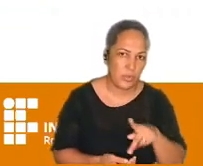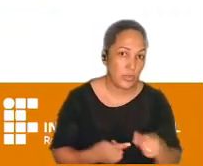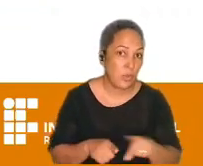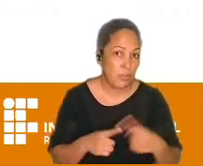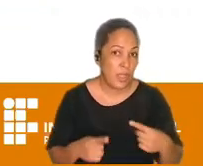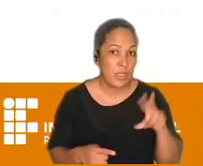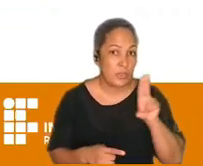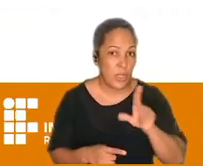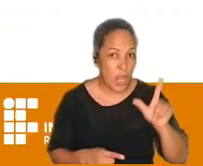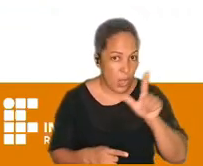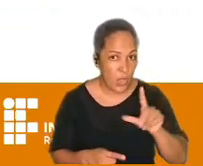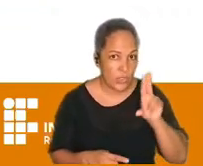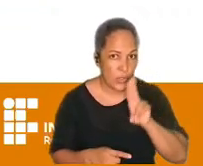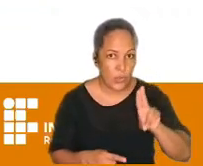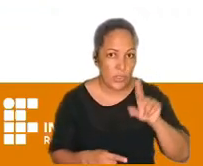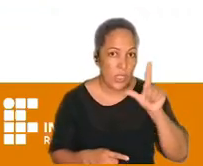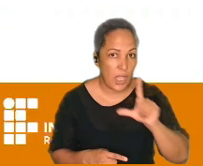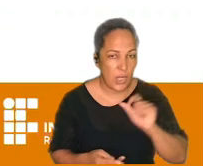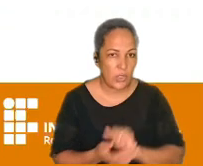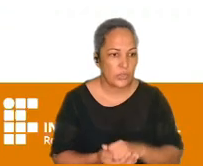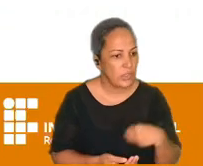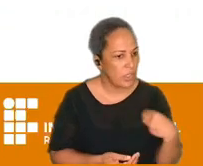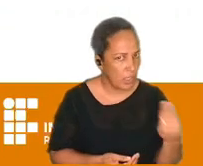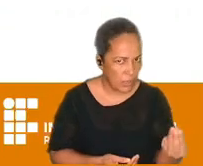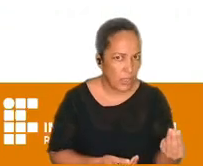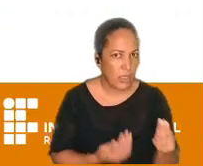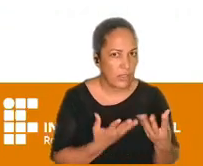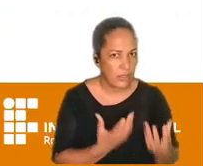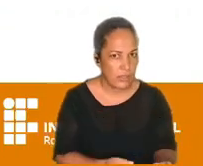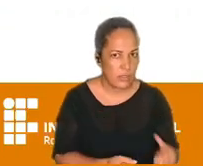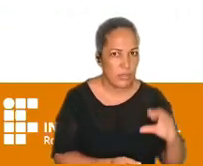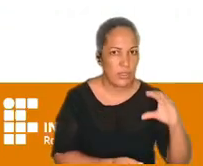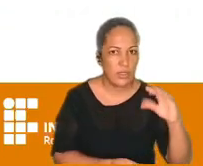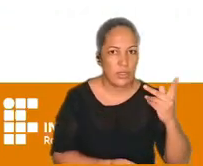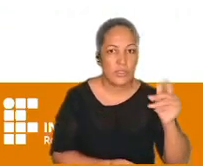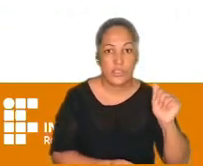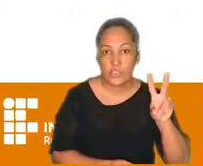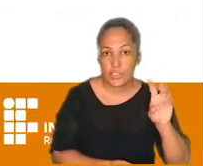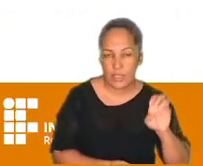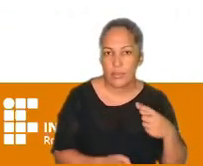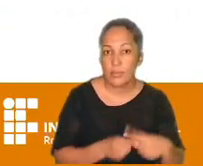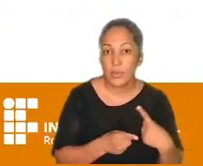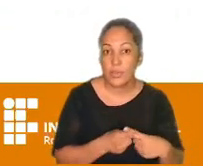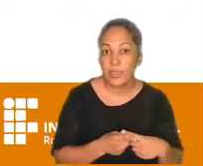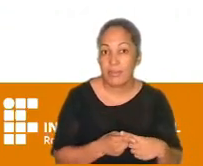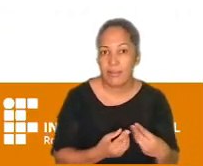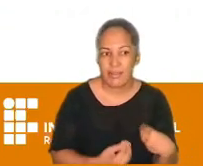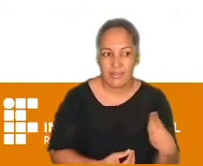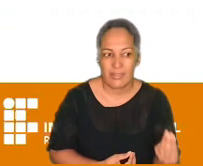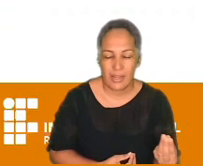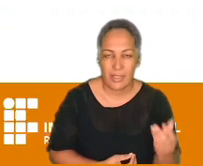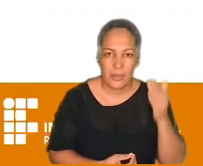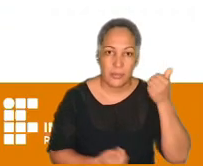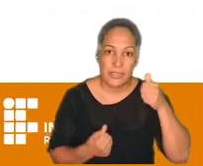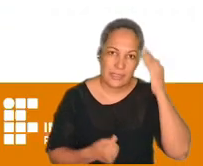como professor, mas usando uma lógica mesmo, eu acho que a lógica faz mais sentido entrega receber a chave de venda, né? Porque a entrega tem que